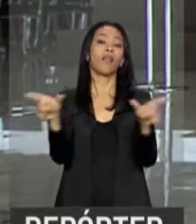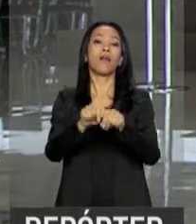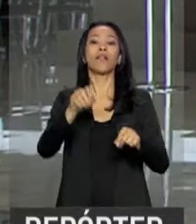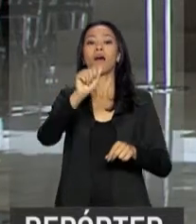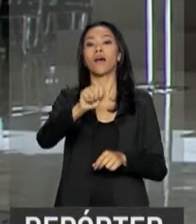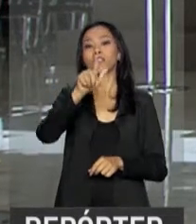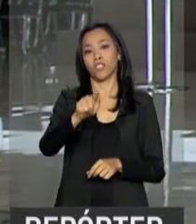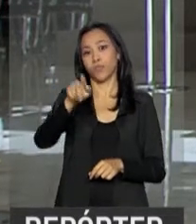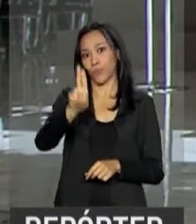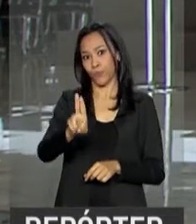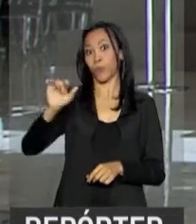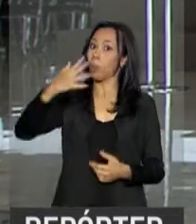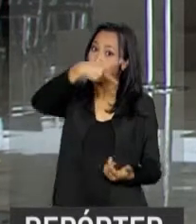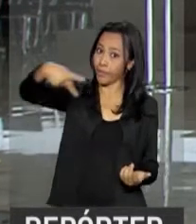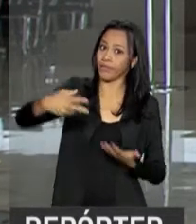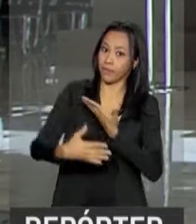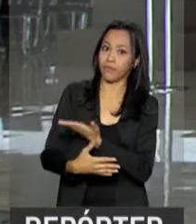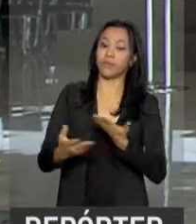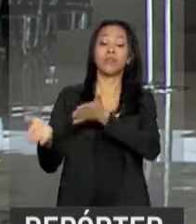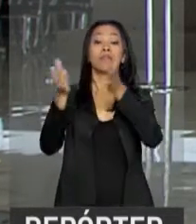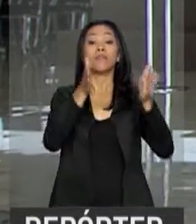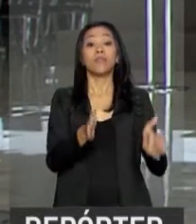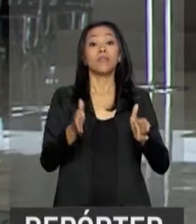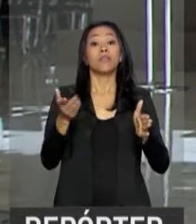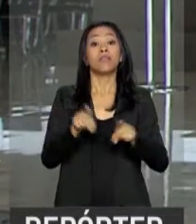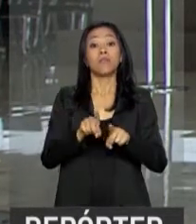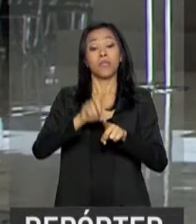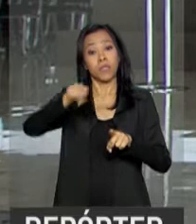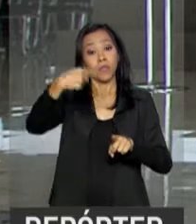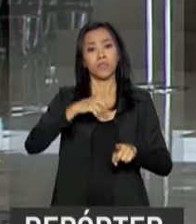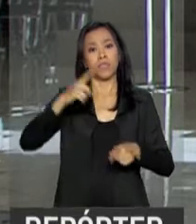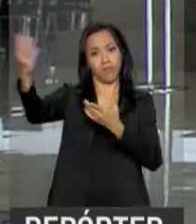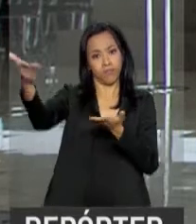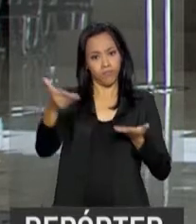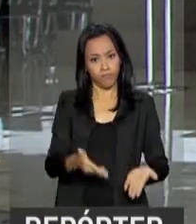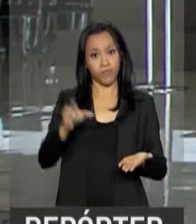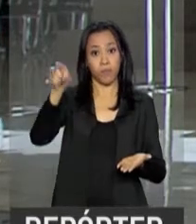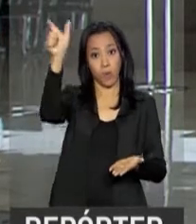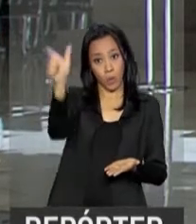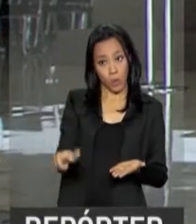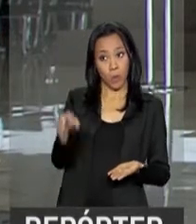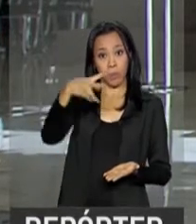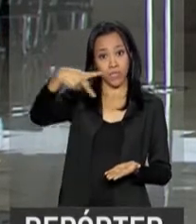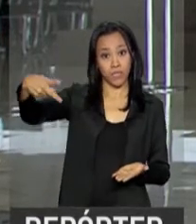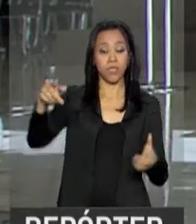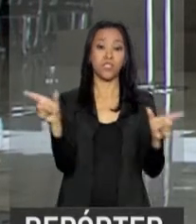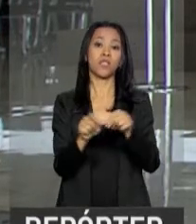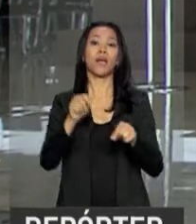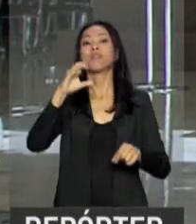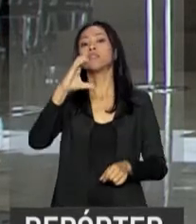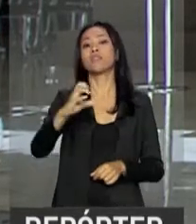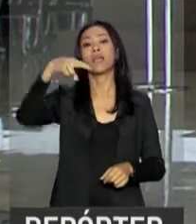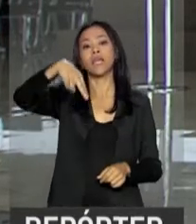união em seguida às dez e meia da manhã o presidente recebe robson braga de andrade que é o presidente da cna confederação